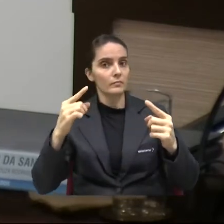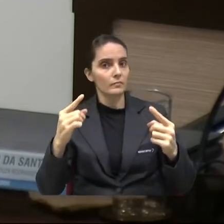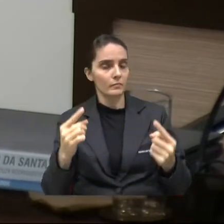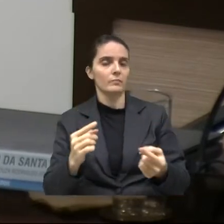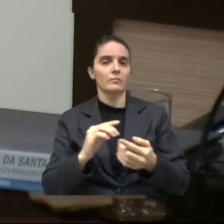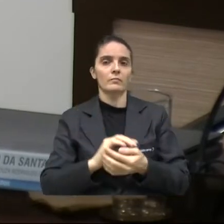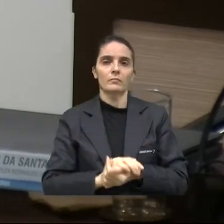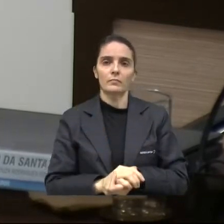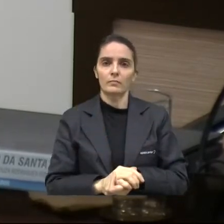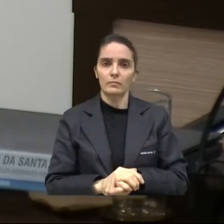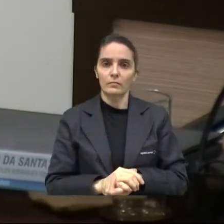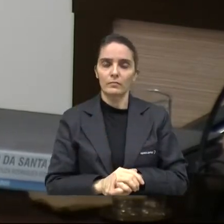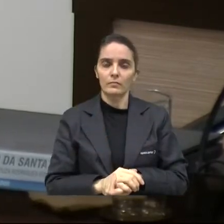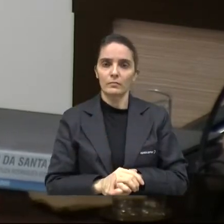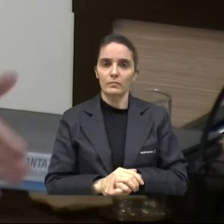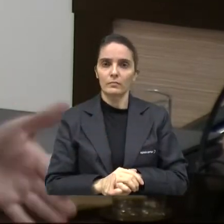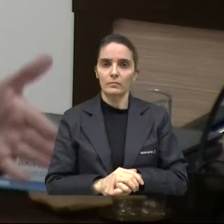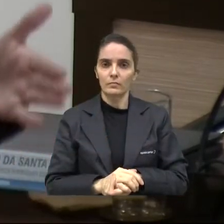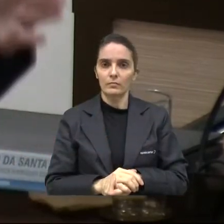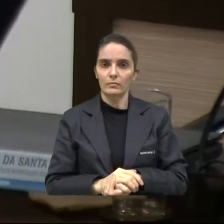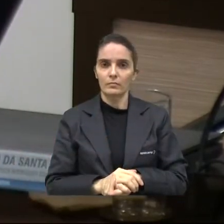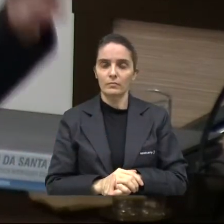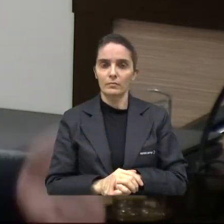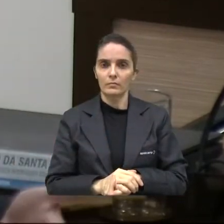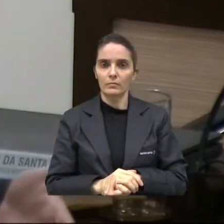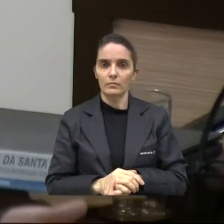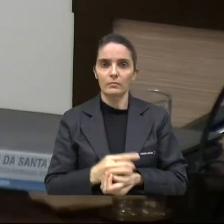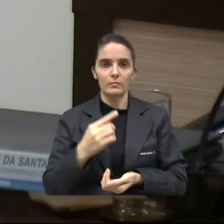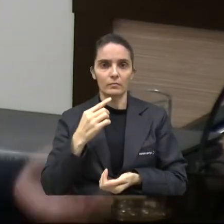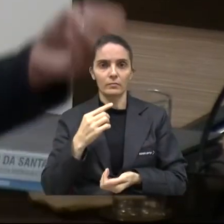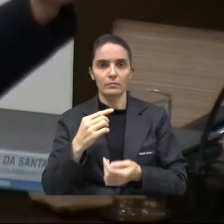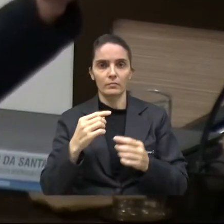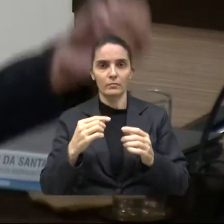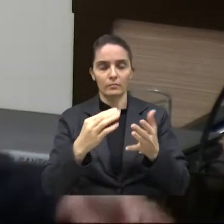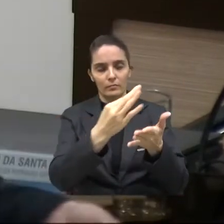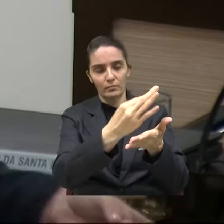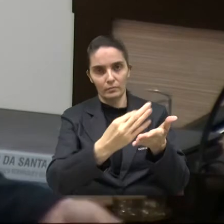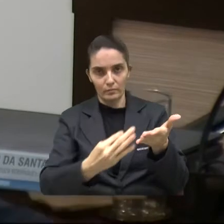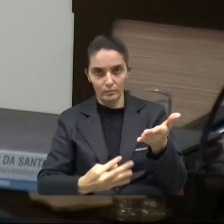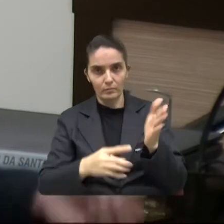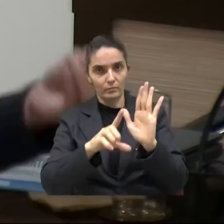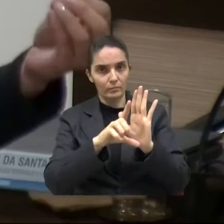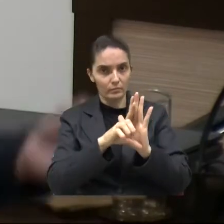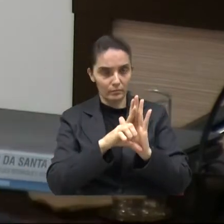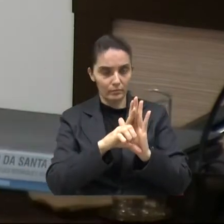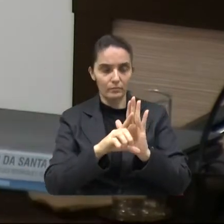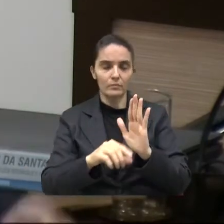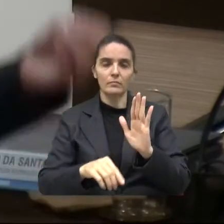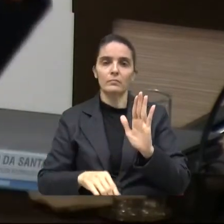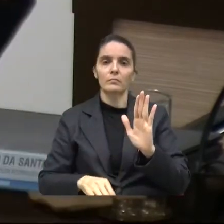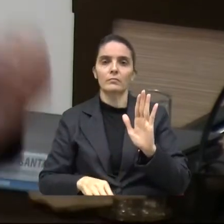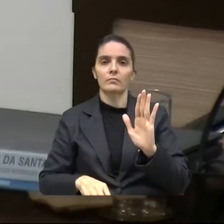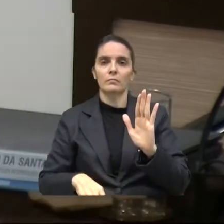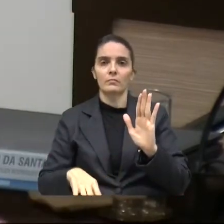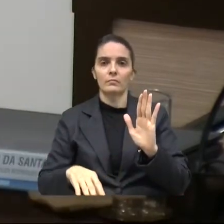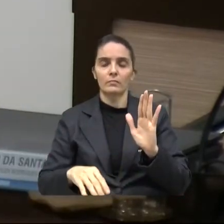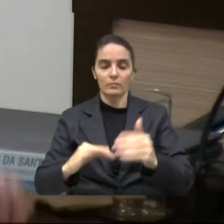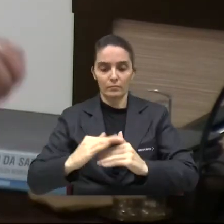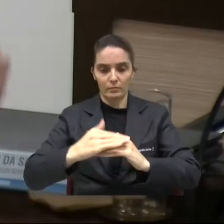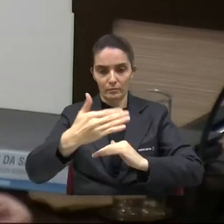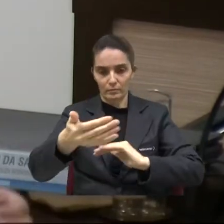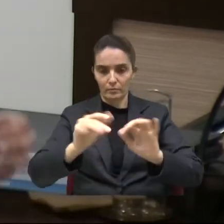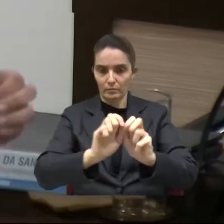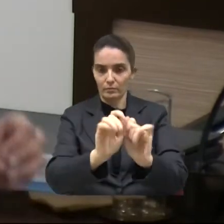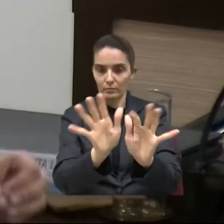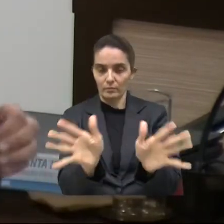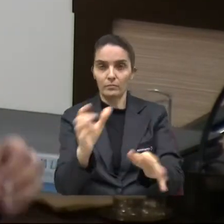é que essas palavras do texto da lei, o anteprojeto está aberto aqui na minha tela, foram 99 páginas,